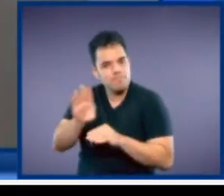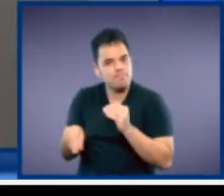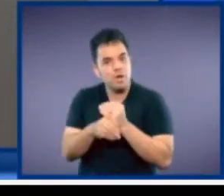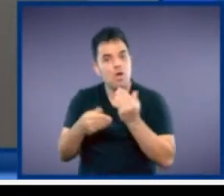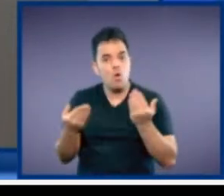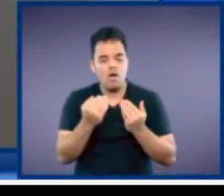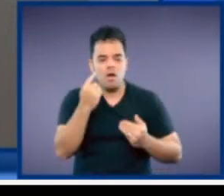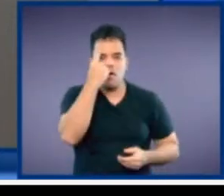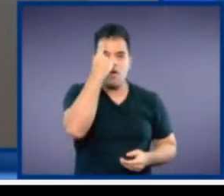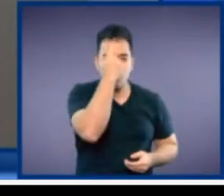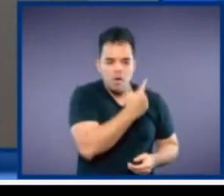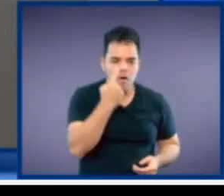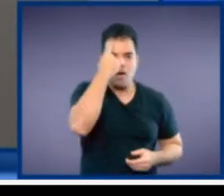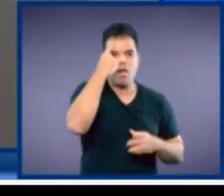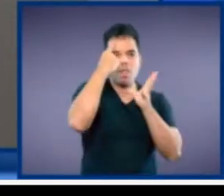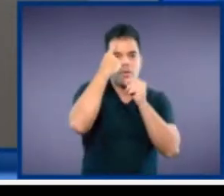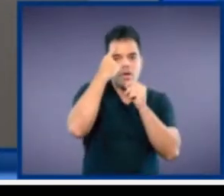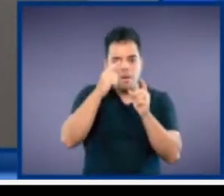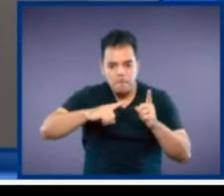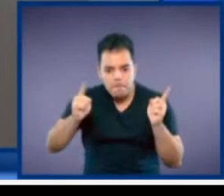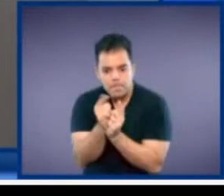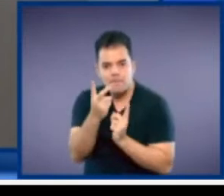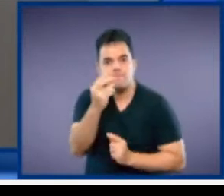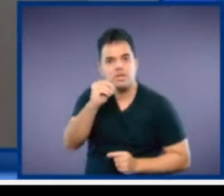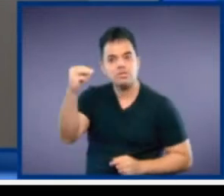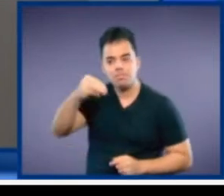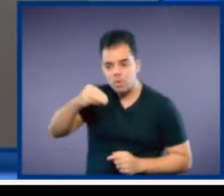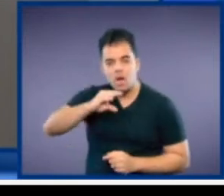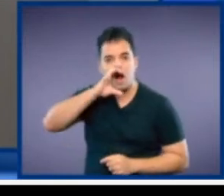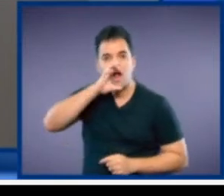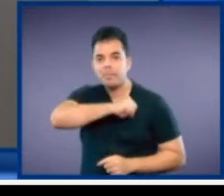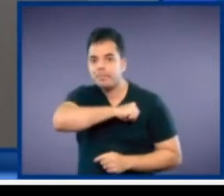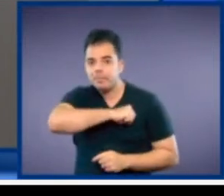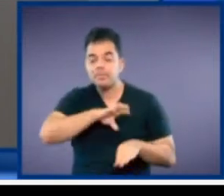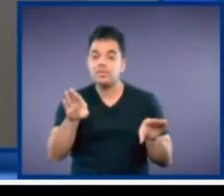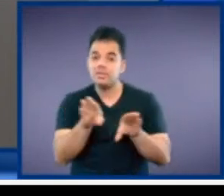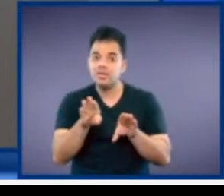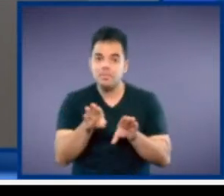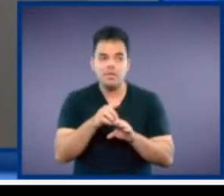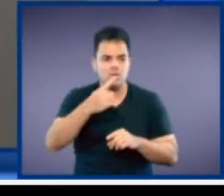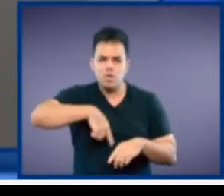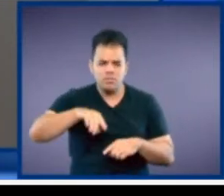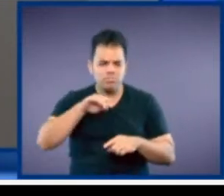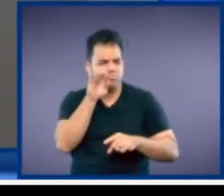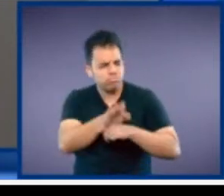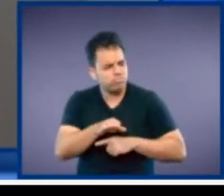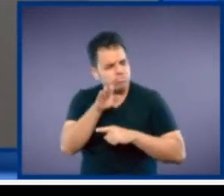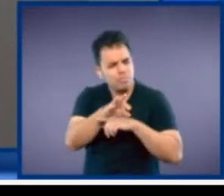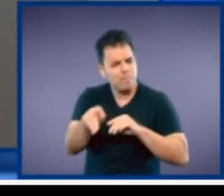feitos em 20 minutos. Atendemos demandas que escutamos ao longo da construção do projeto.